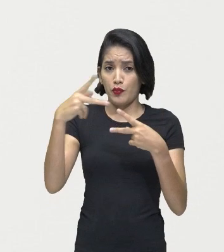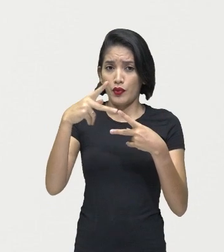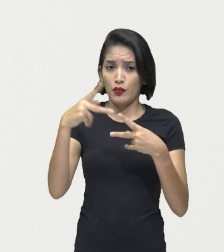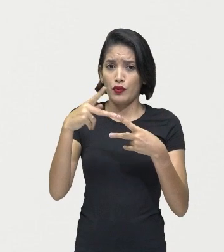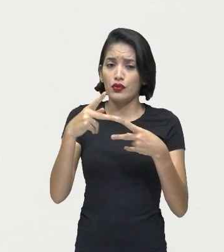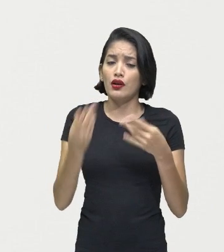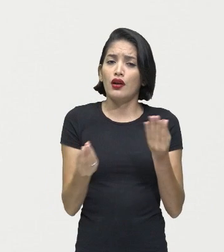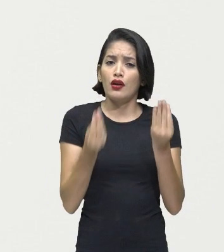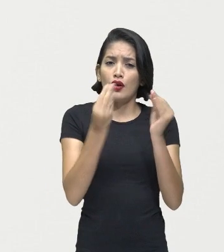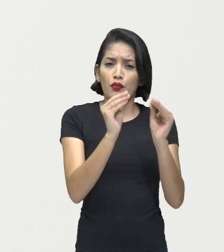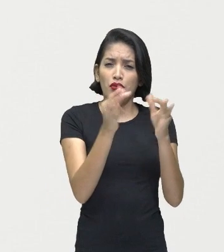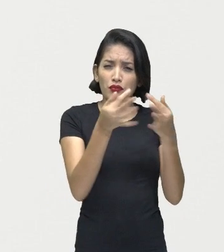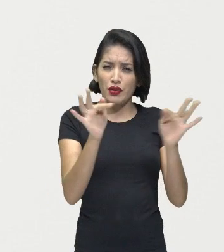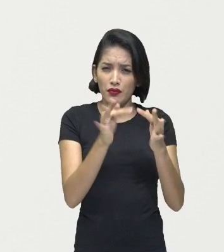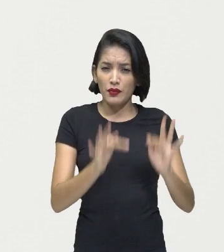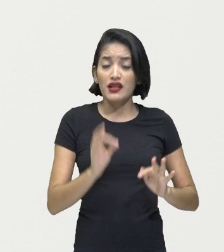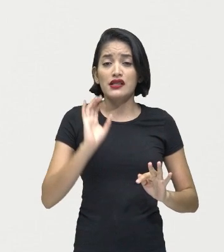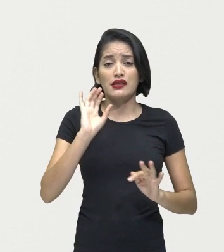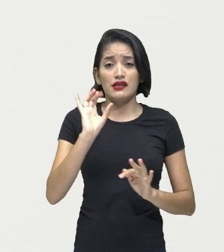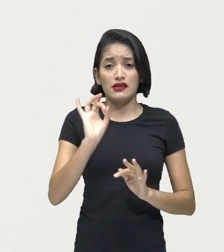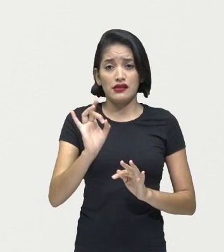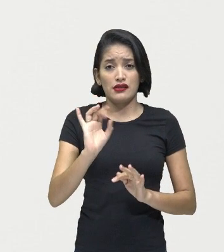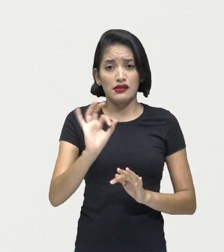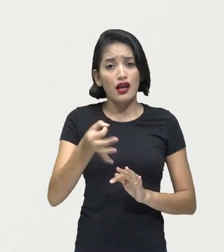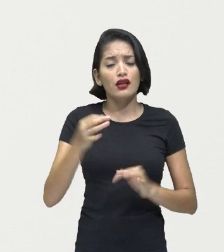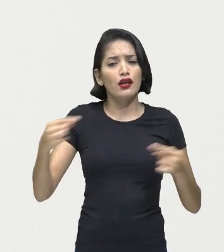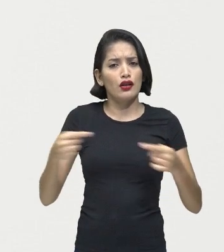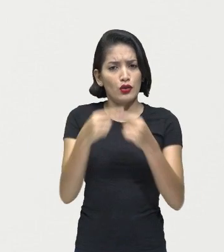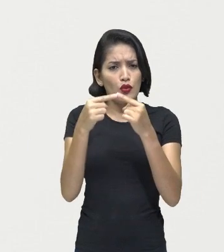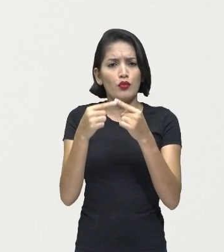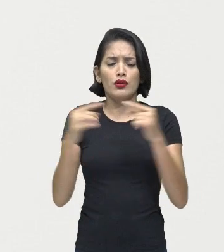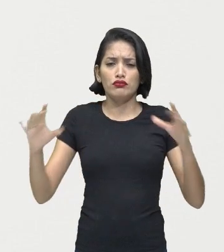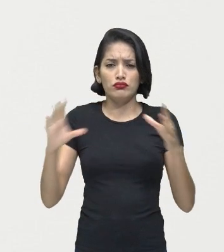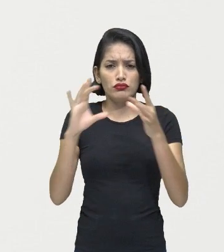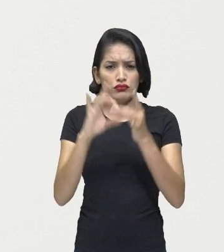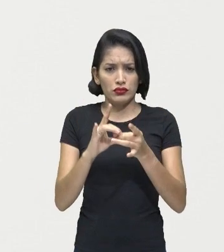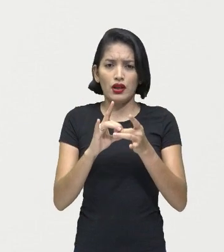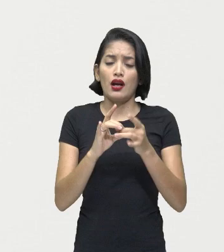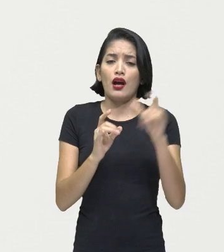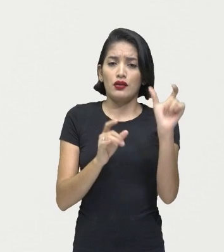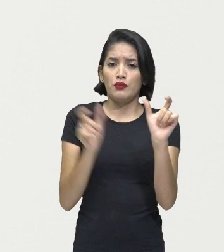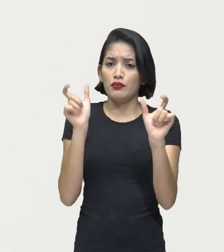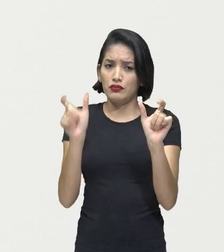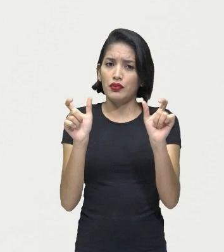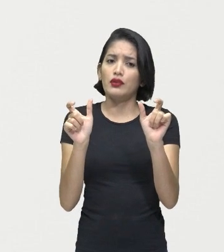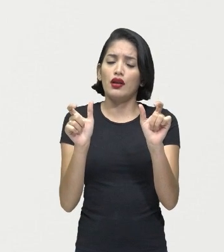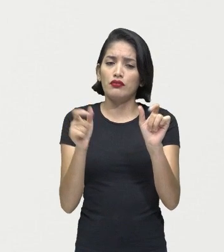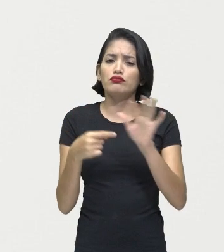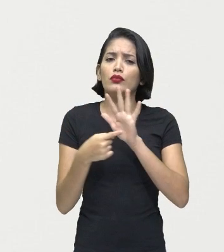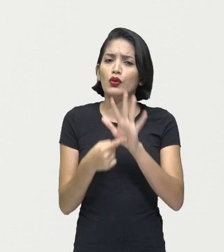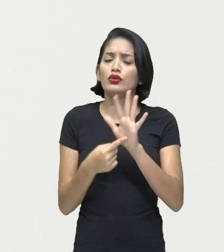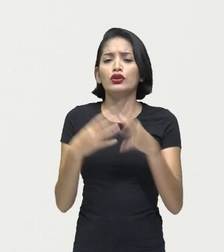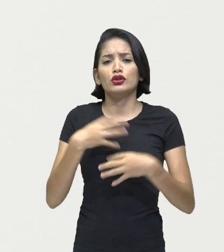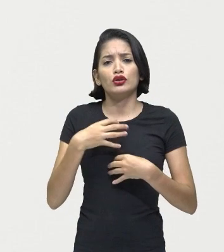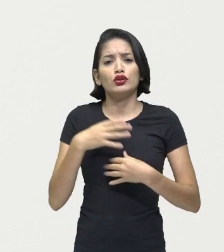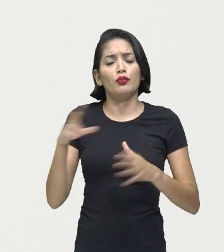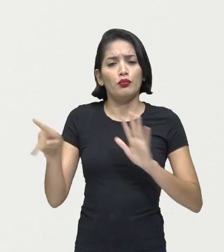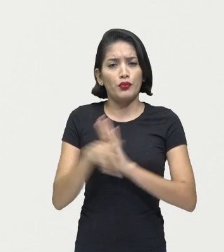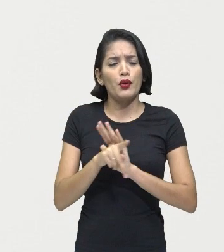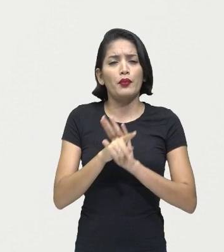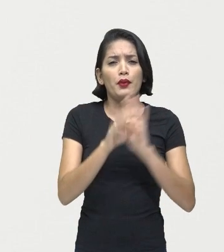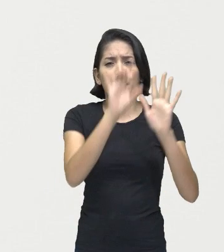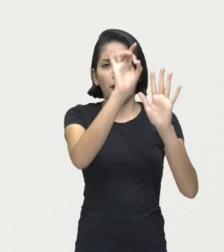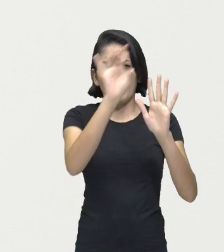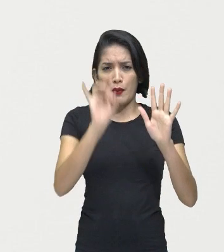preenchem corretamente as frases, ligando adequadamente as palavras e proporcionando sentido adequado de cada frase,